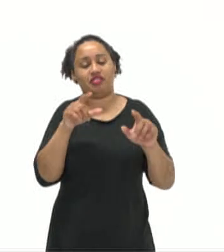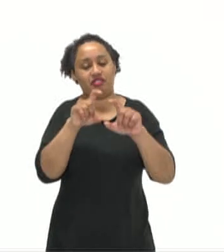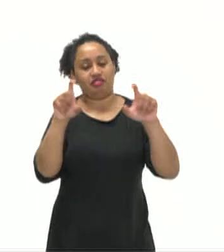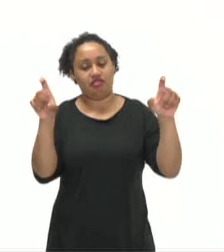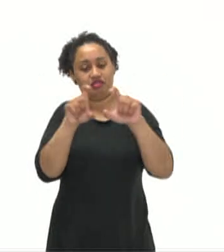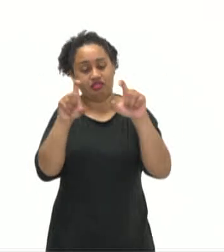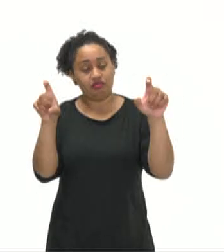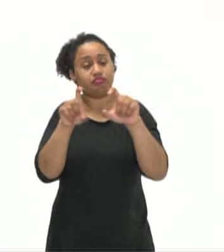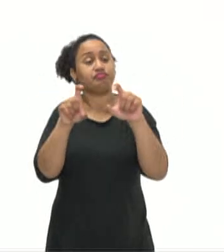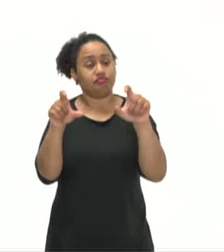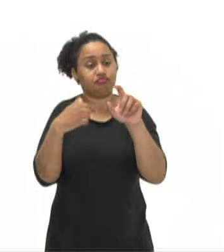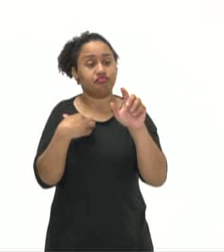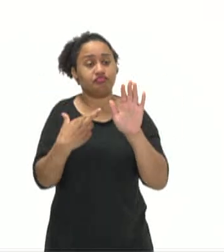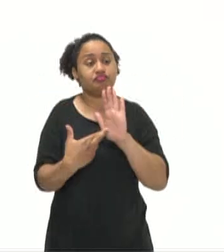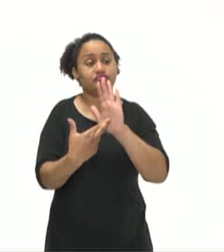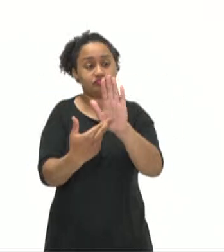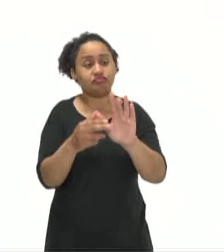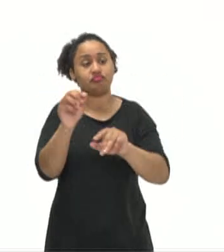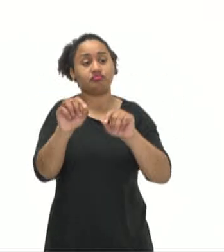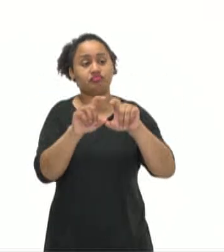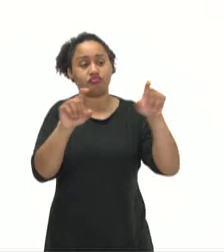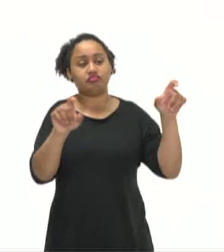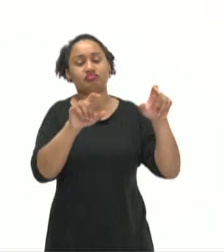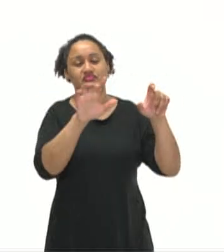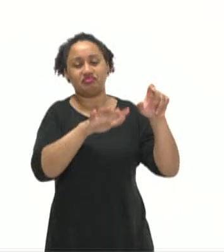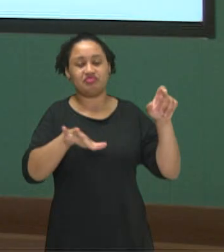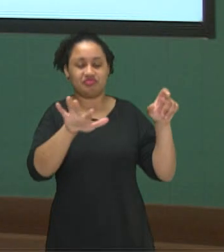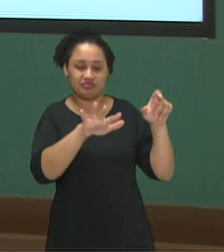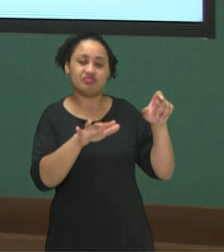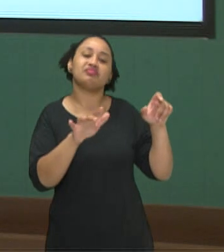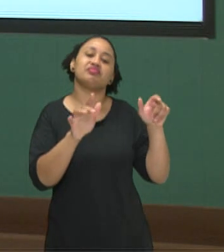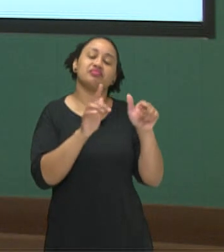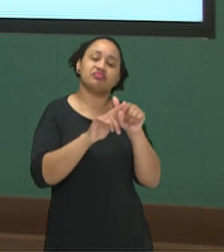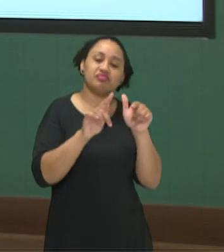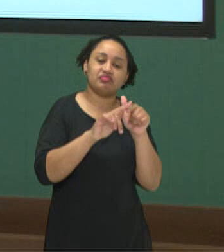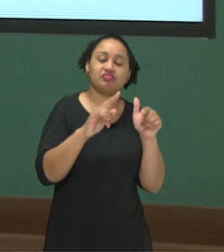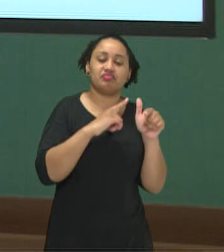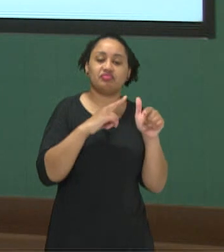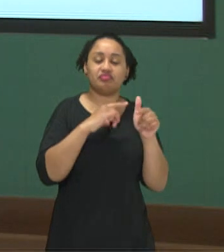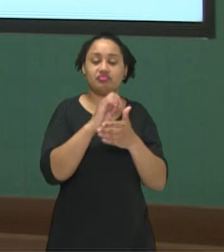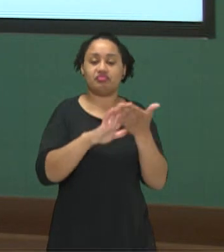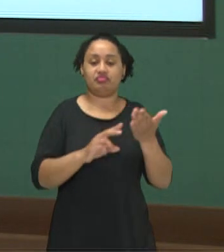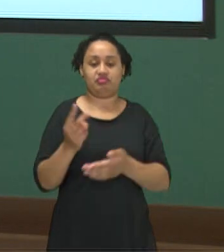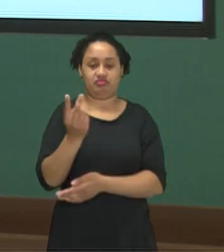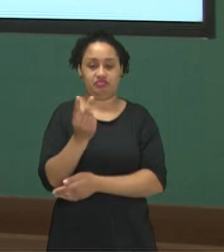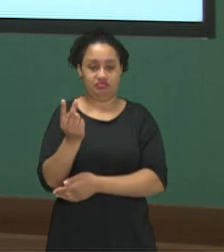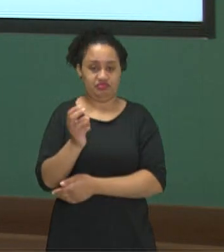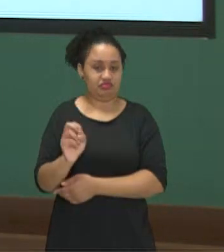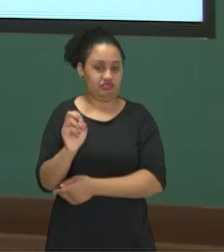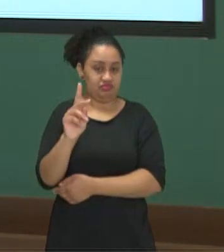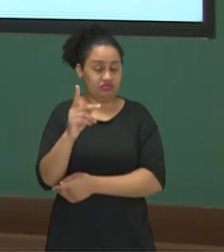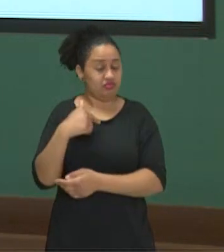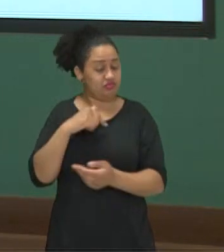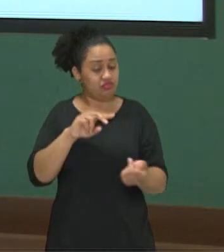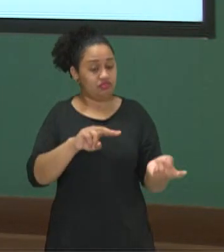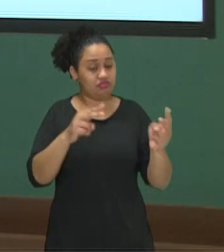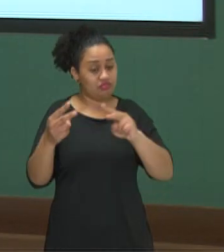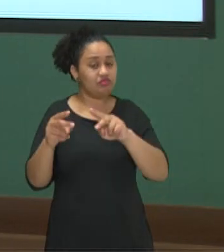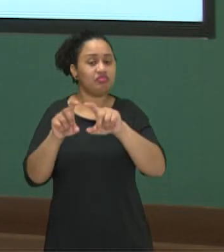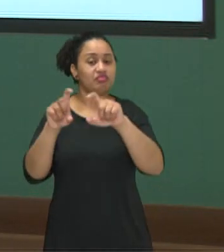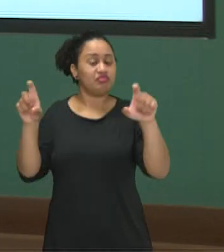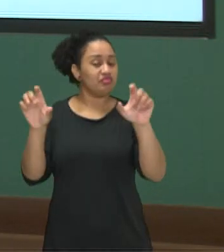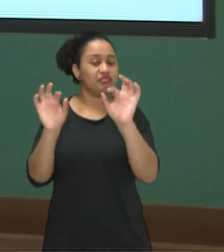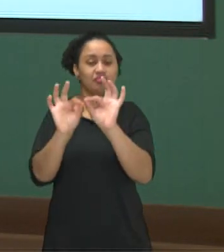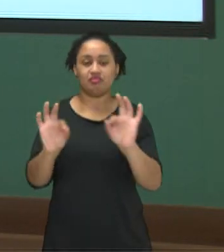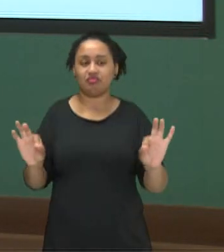a expressão, né, que representa a situação, problema daqui do nosso segundo exercício, tá ok? Tradução algébrica